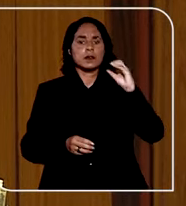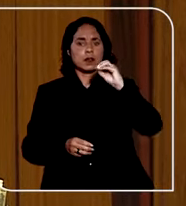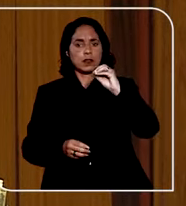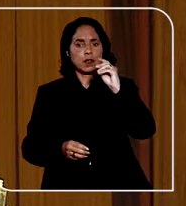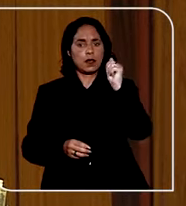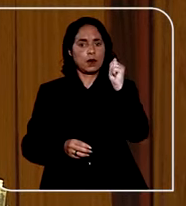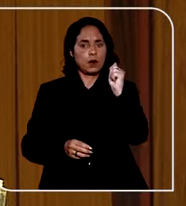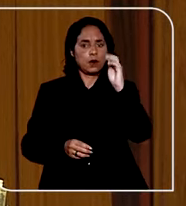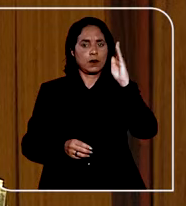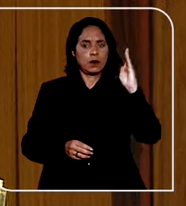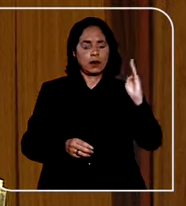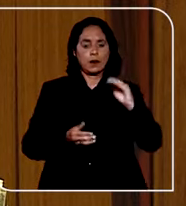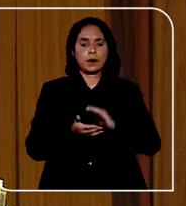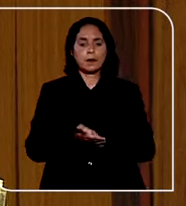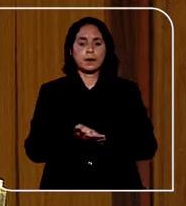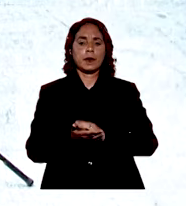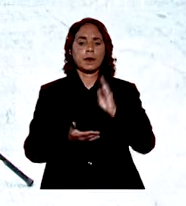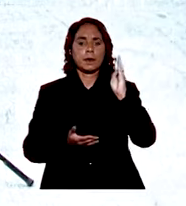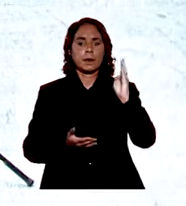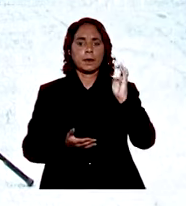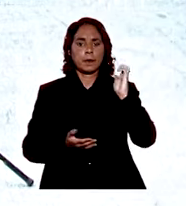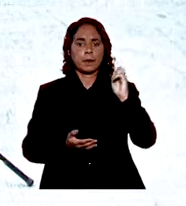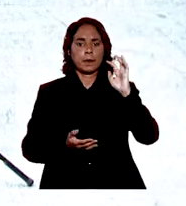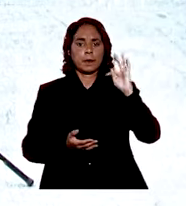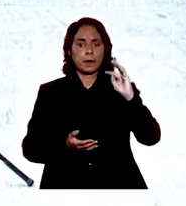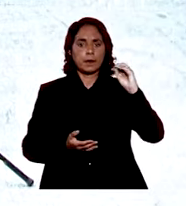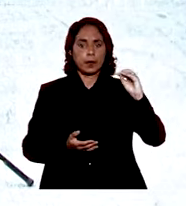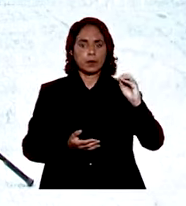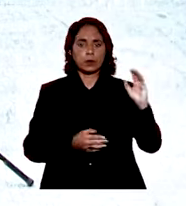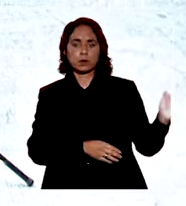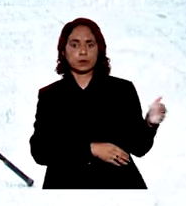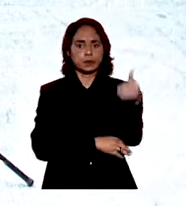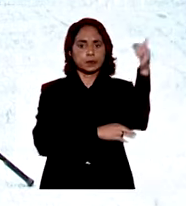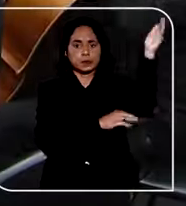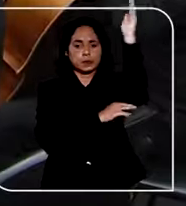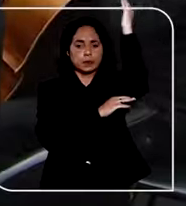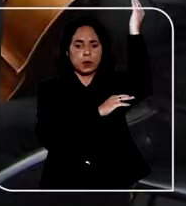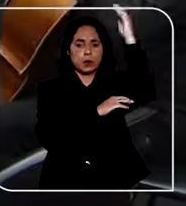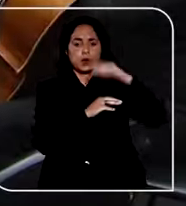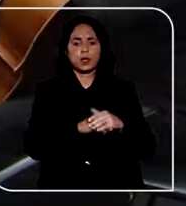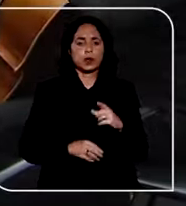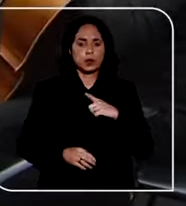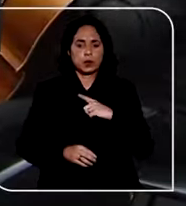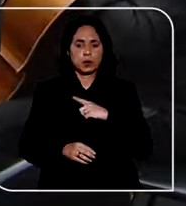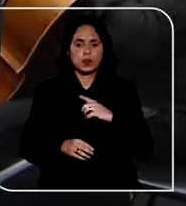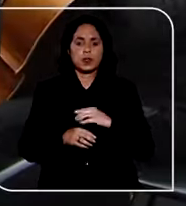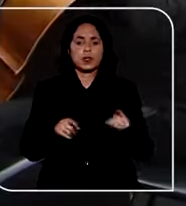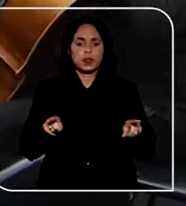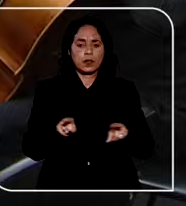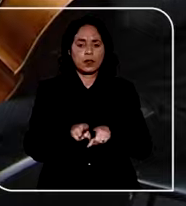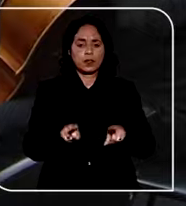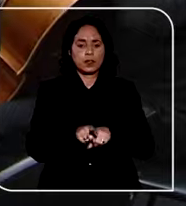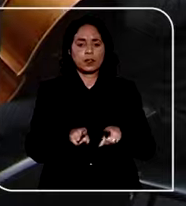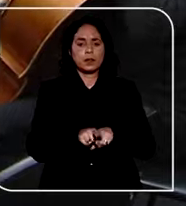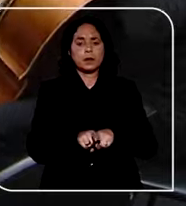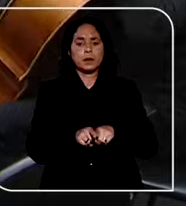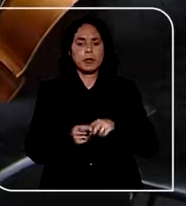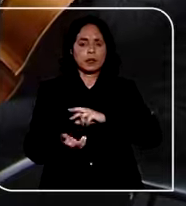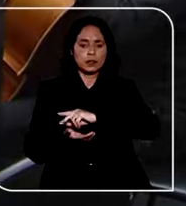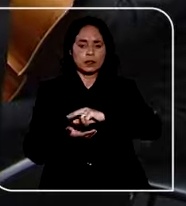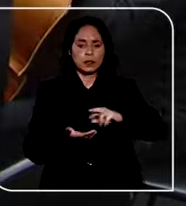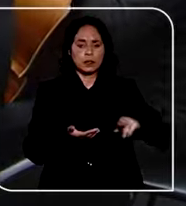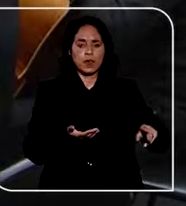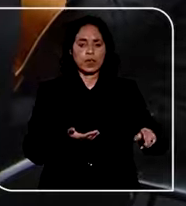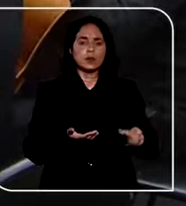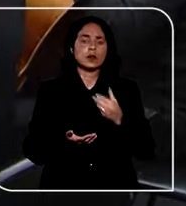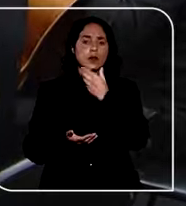Advogados do Brasil Beto Simon o hino nacional foi executado pela orquestra sinica do te Nacional Cláudio Santo so a